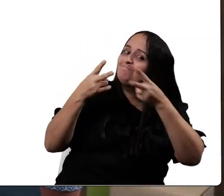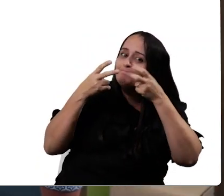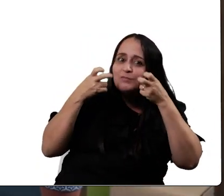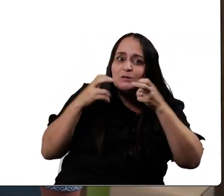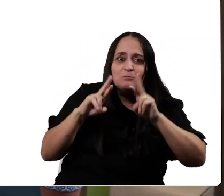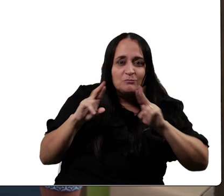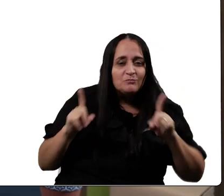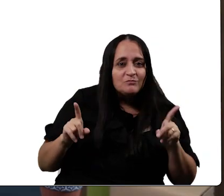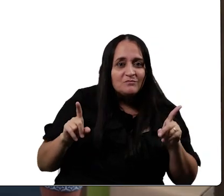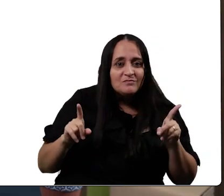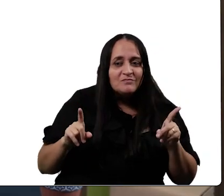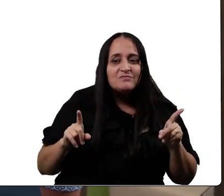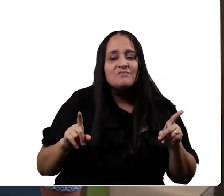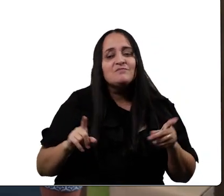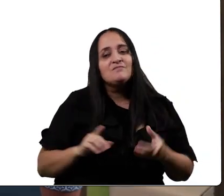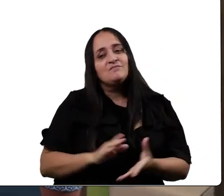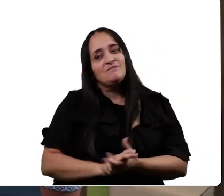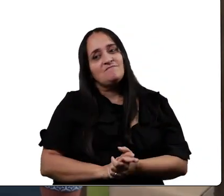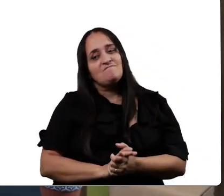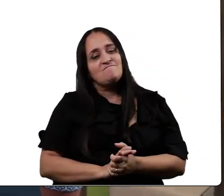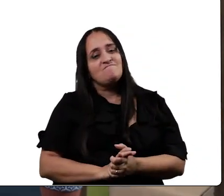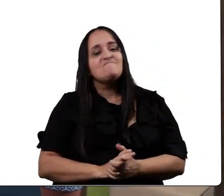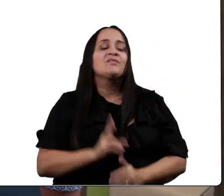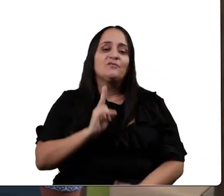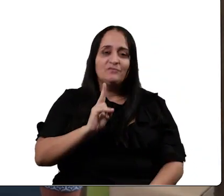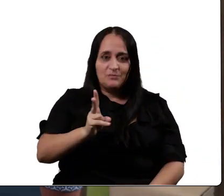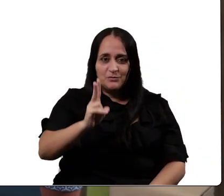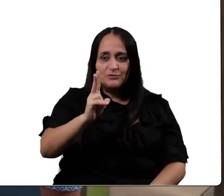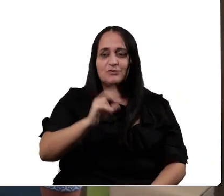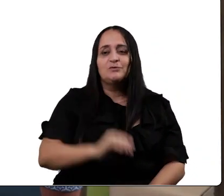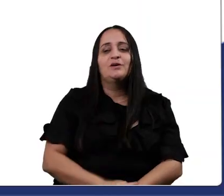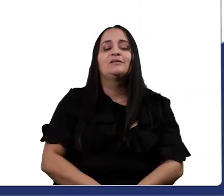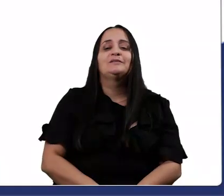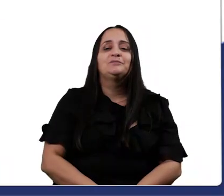percebe a diferença? Vamos avançar.